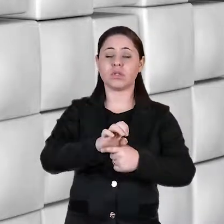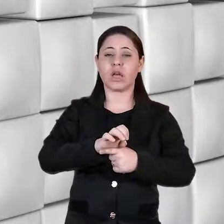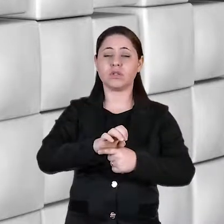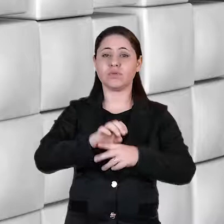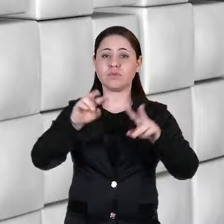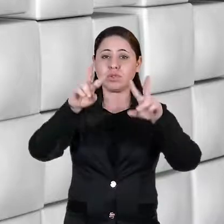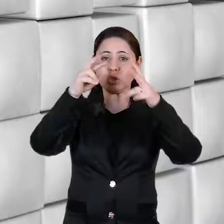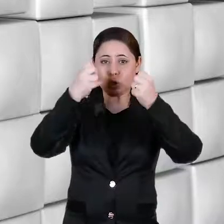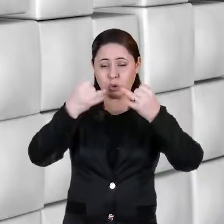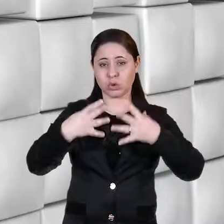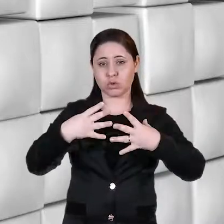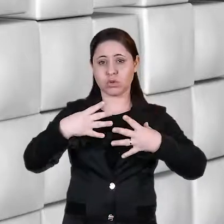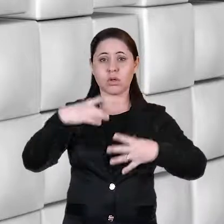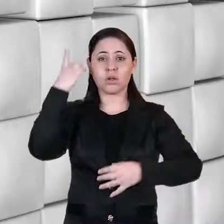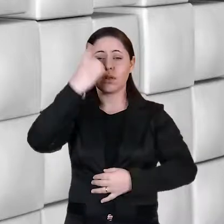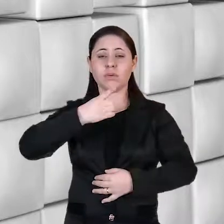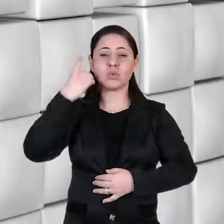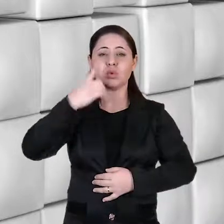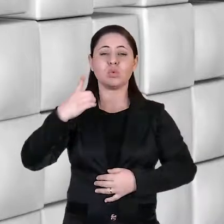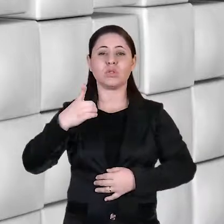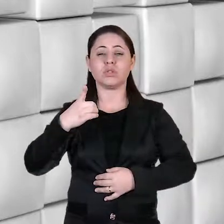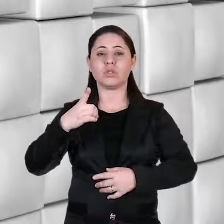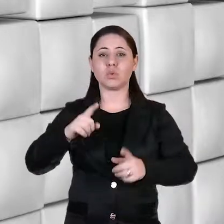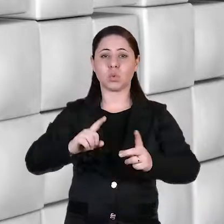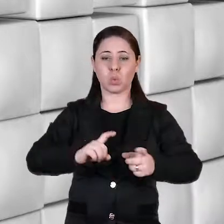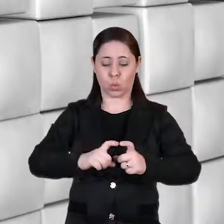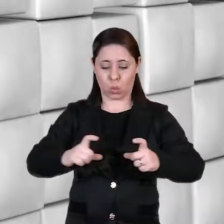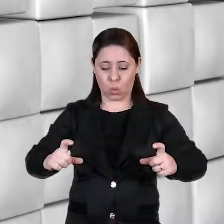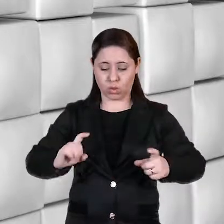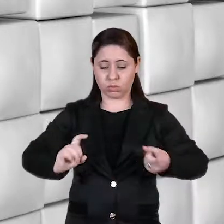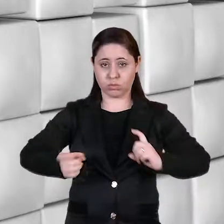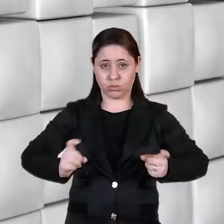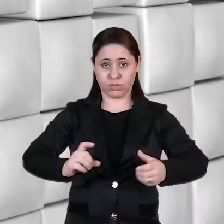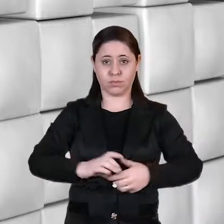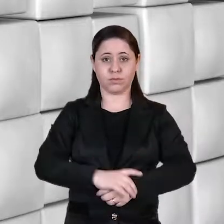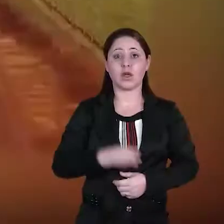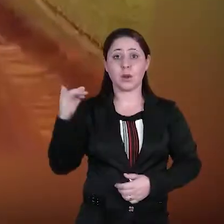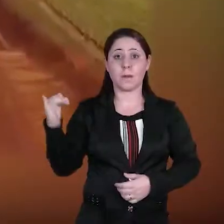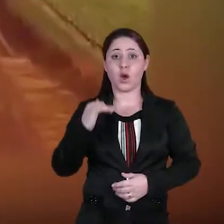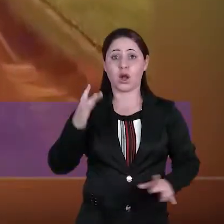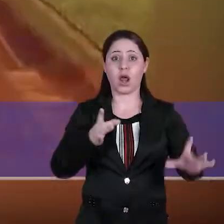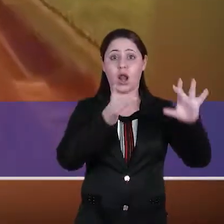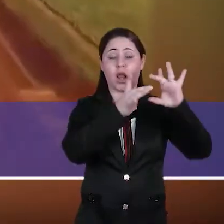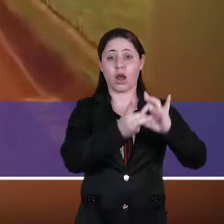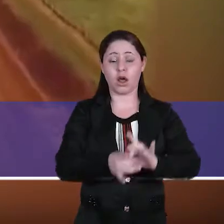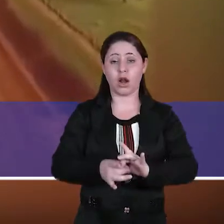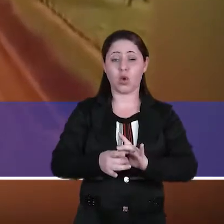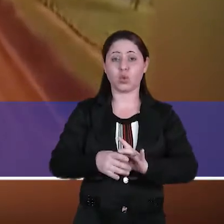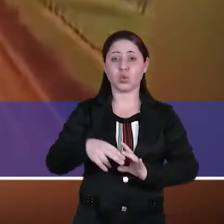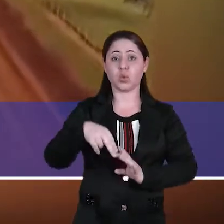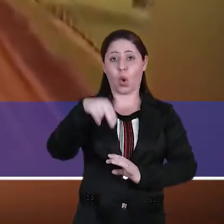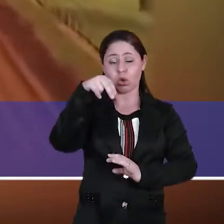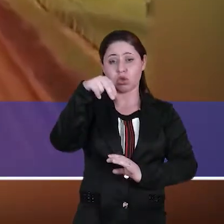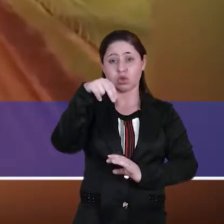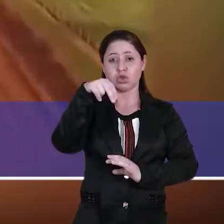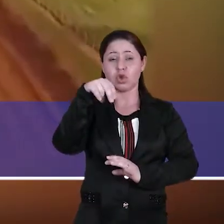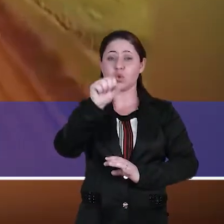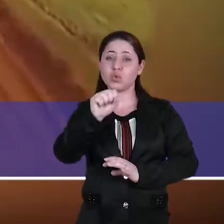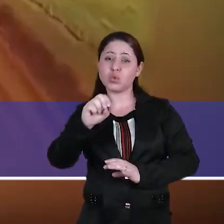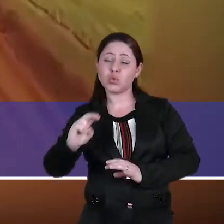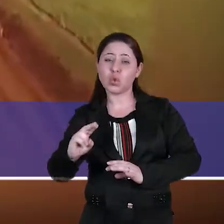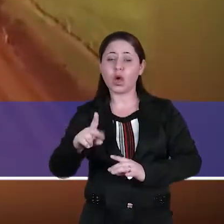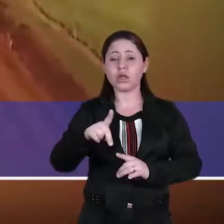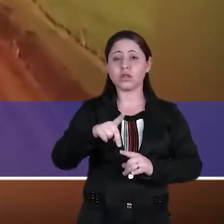foi destacada pelos parlamentares durante o grande expediente. Importante ligação entre o norte e o sudoeste do